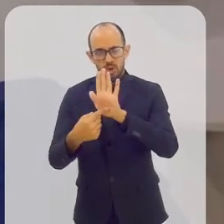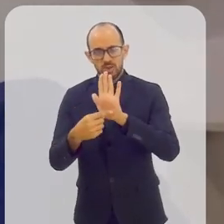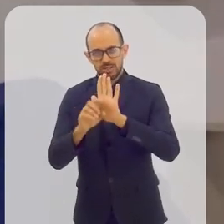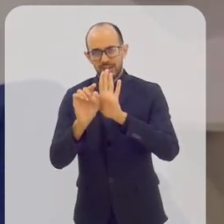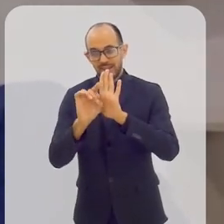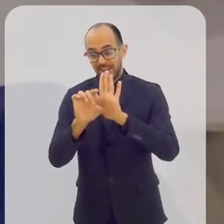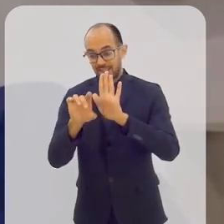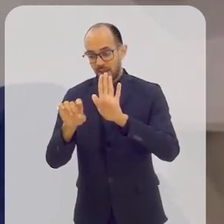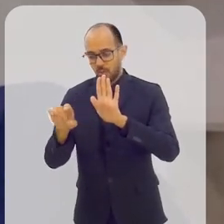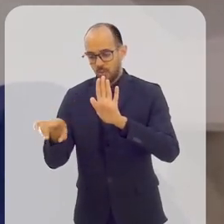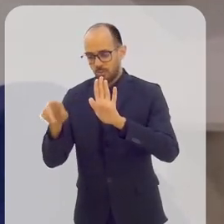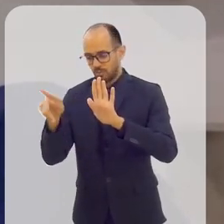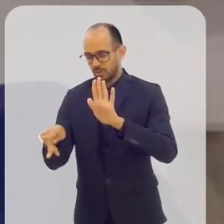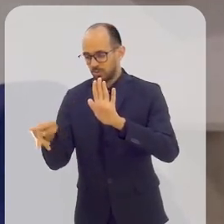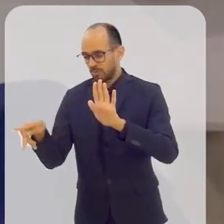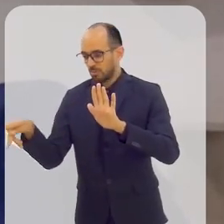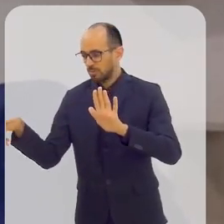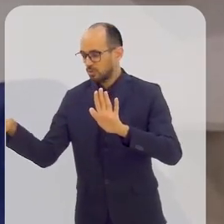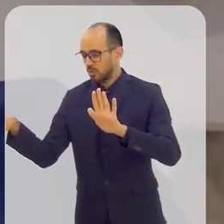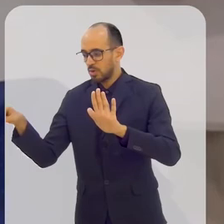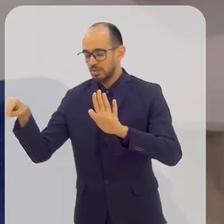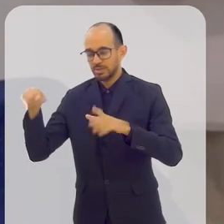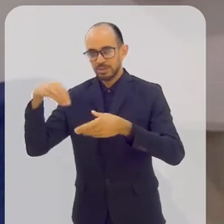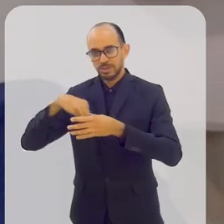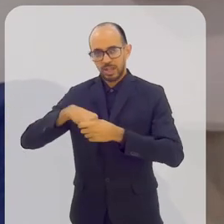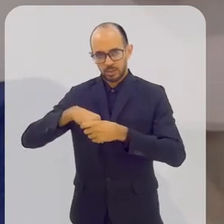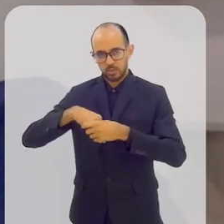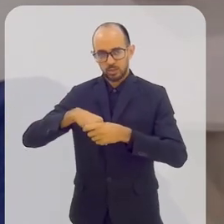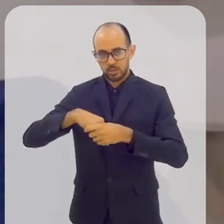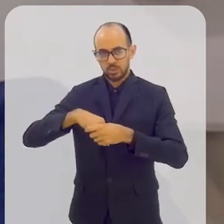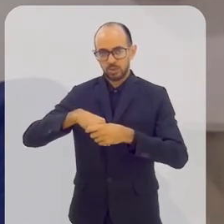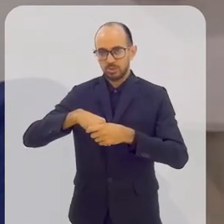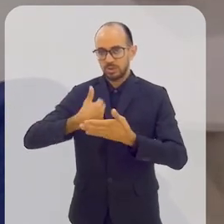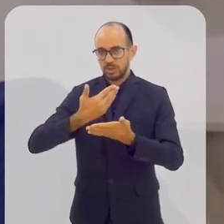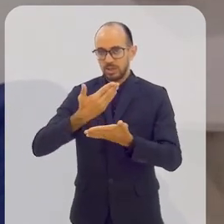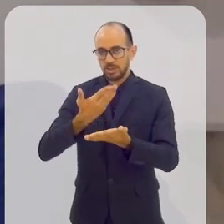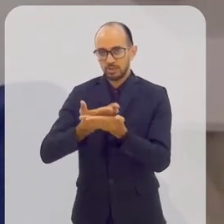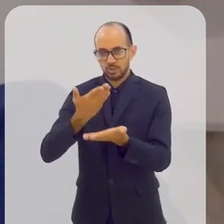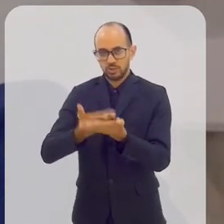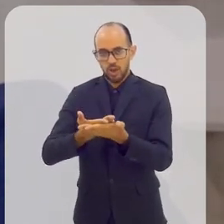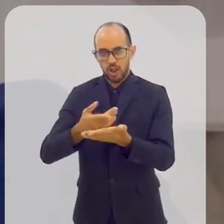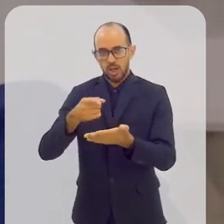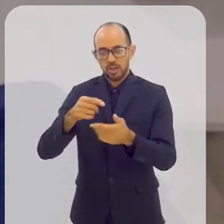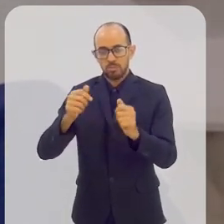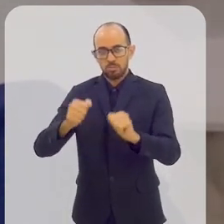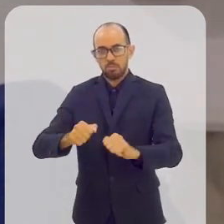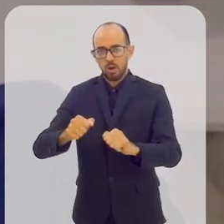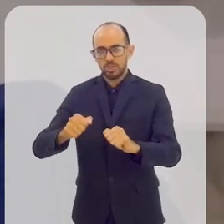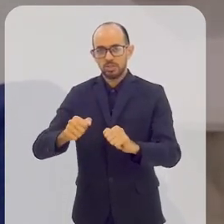indivíduo ali na escola, ele pode ser um revolucionário através